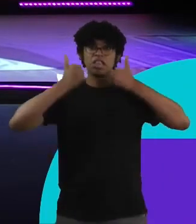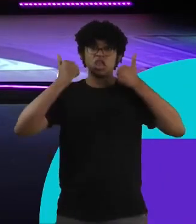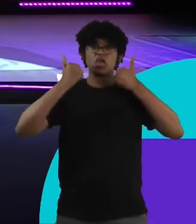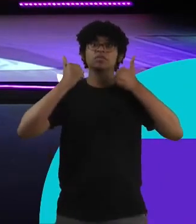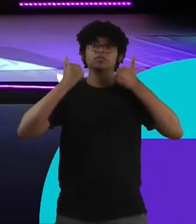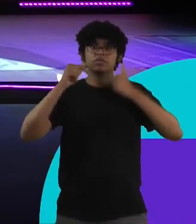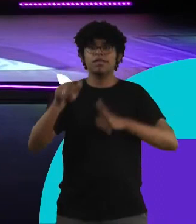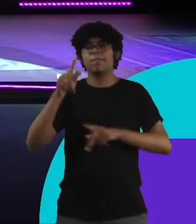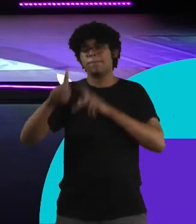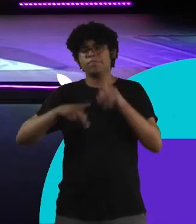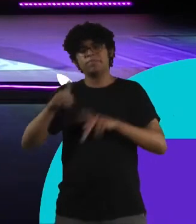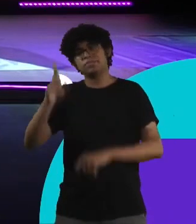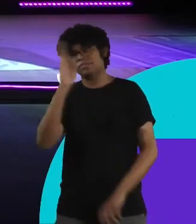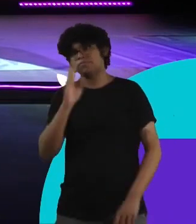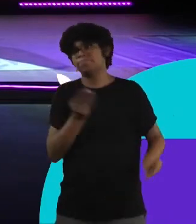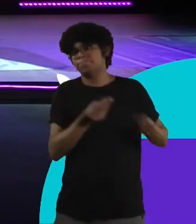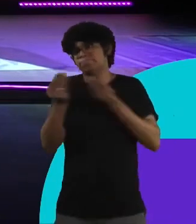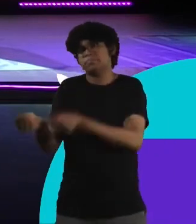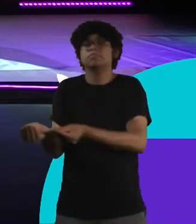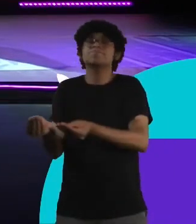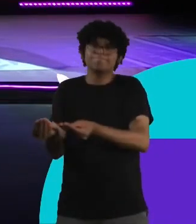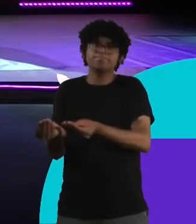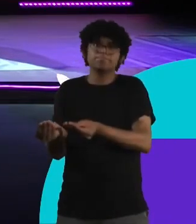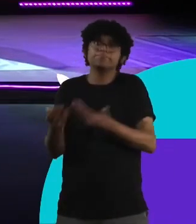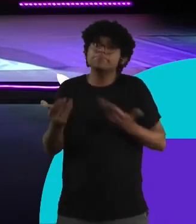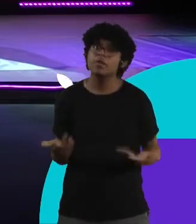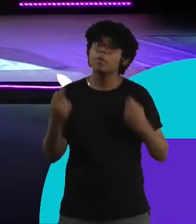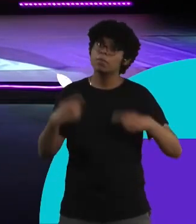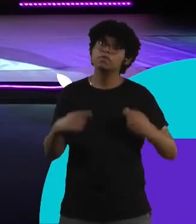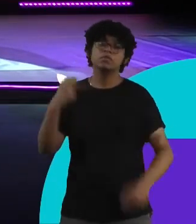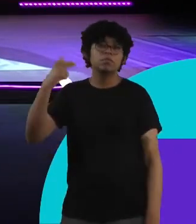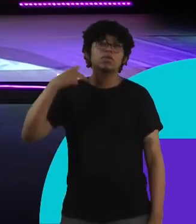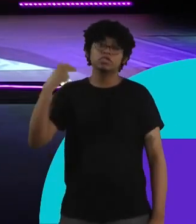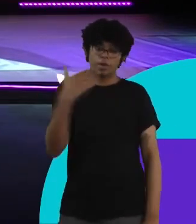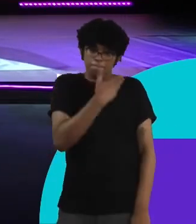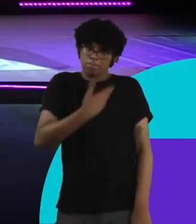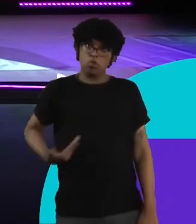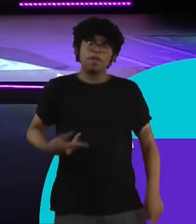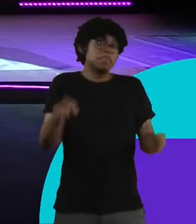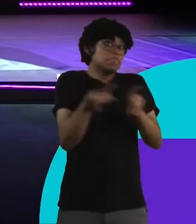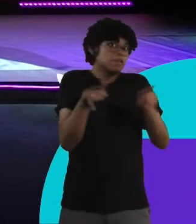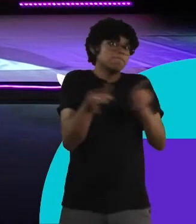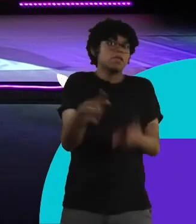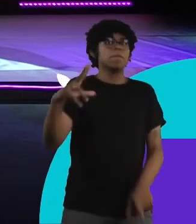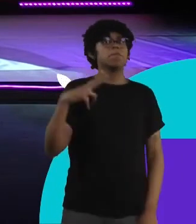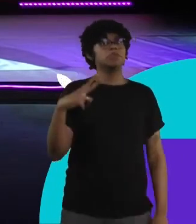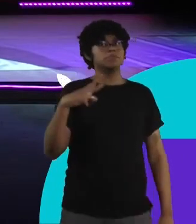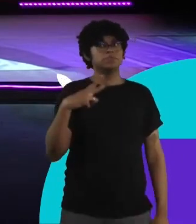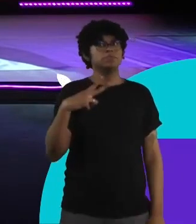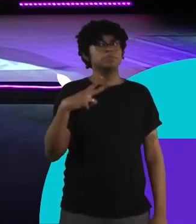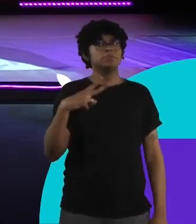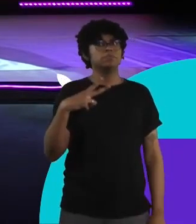à população? Então, a gente precisa de uma política tanto pública quanto privada. Ratifico o que a